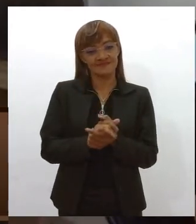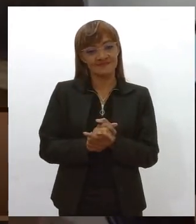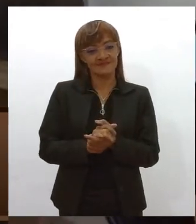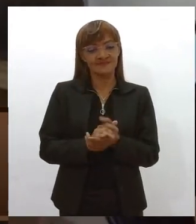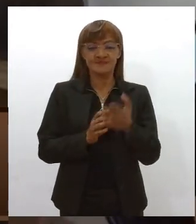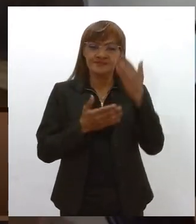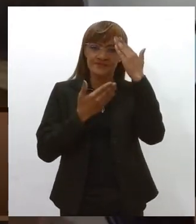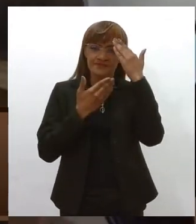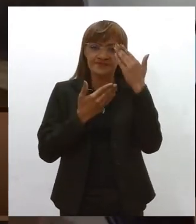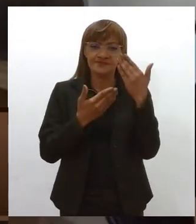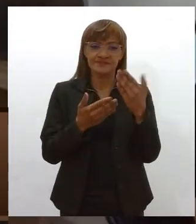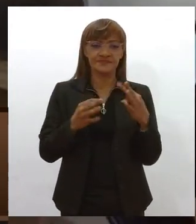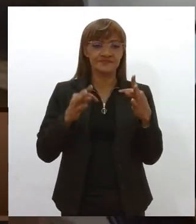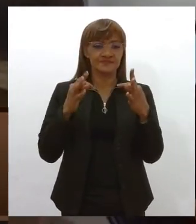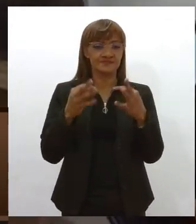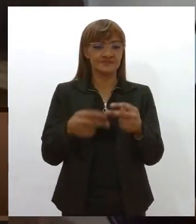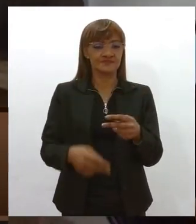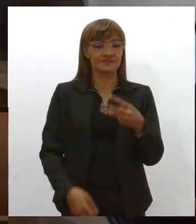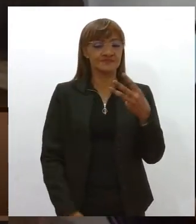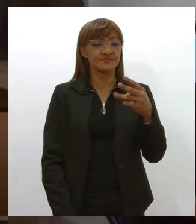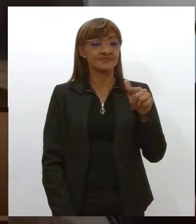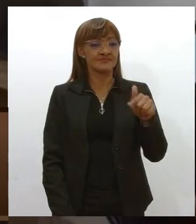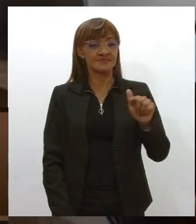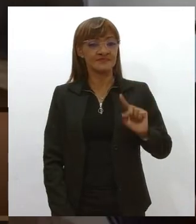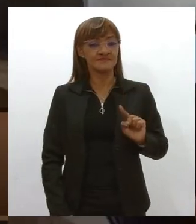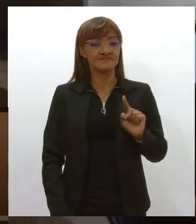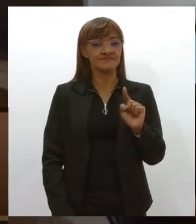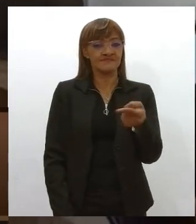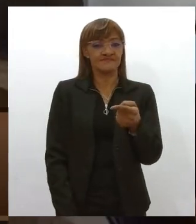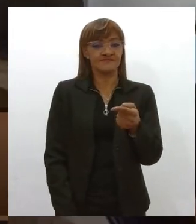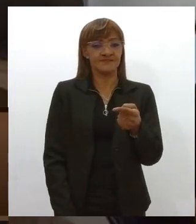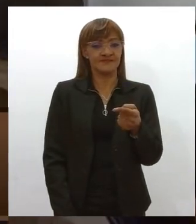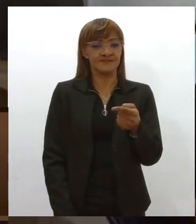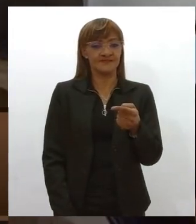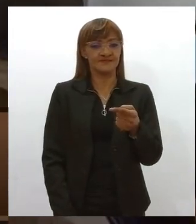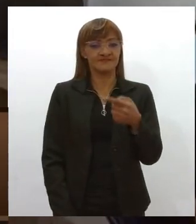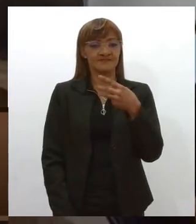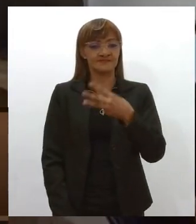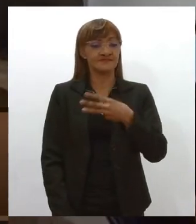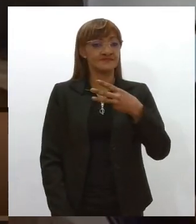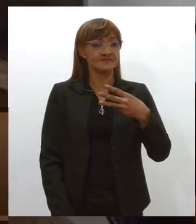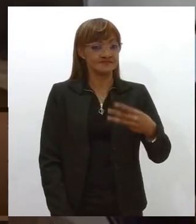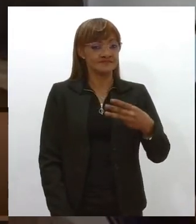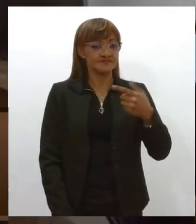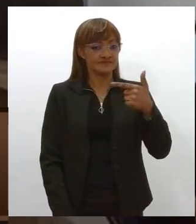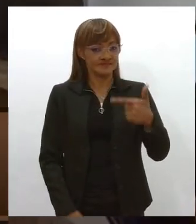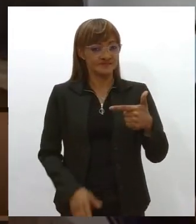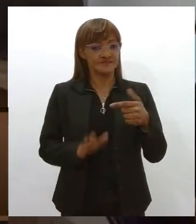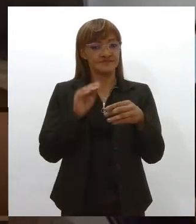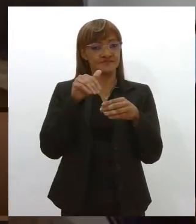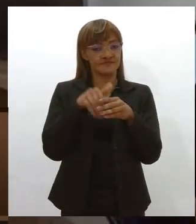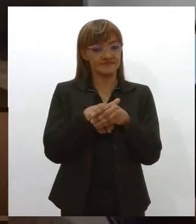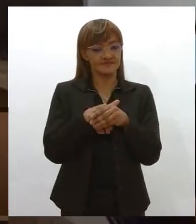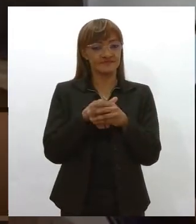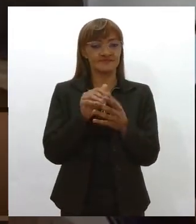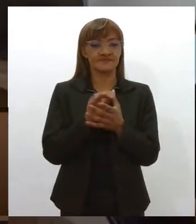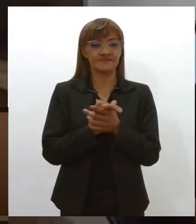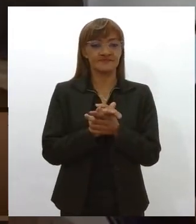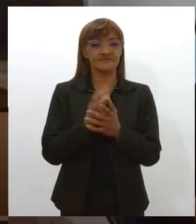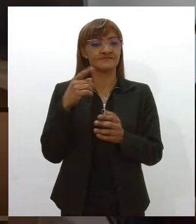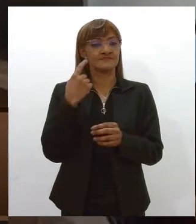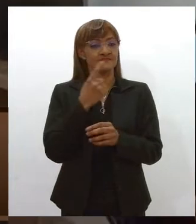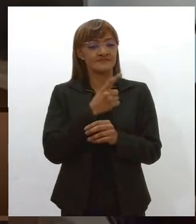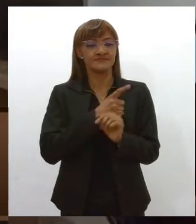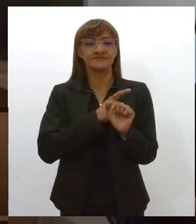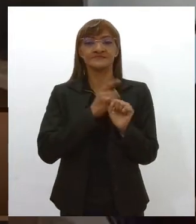foram mais de 37 mil votos, né? Foram 37.332 votos em Sergipe. É um trabalho que a gente vem desenvolvendo ao